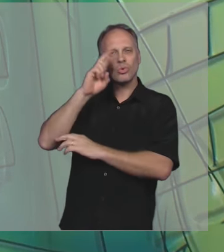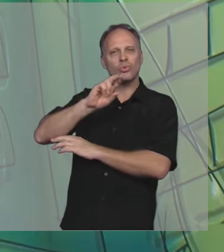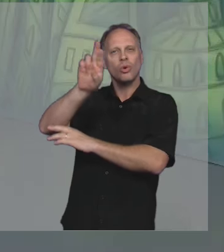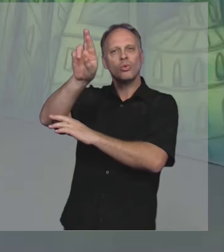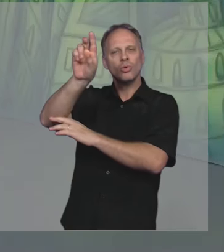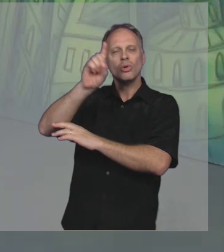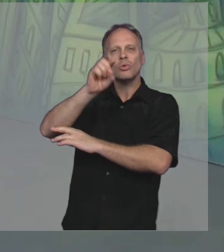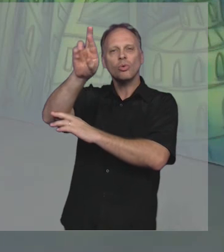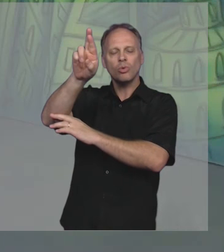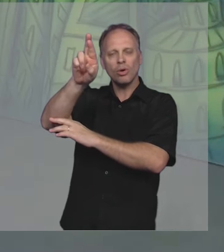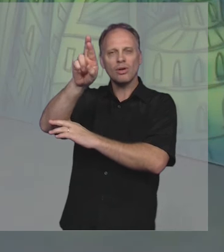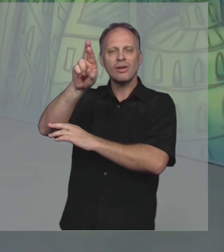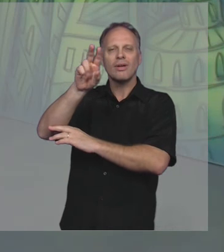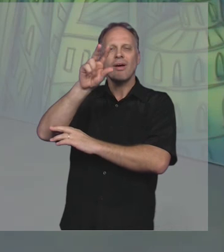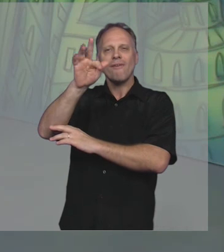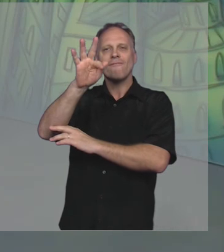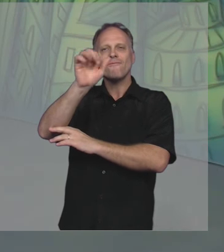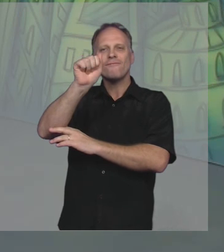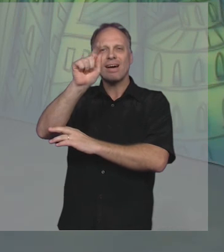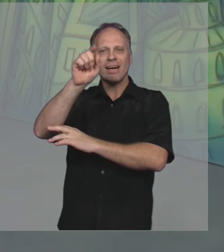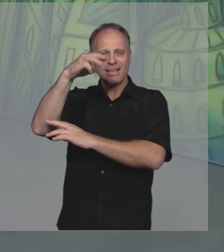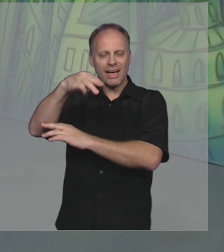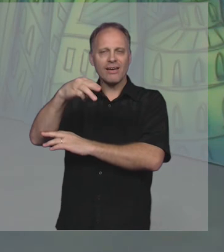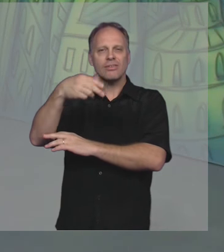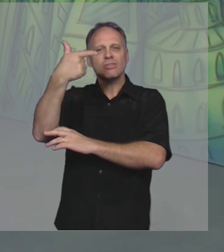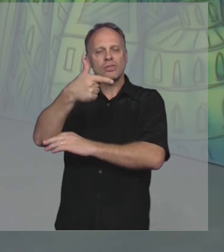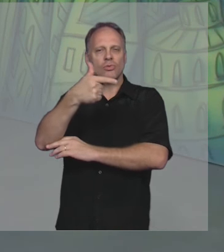Fagan, que é vice-prefeito de Novo Hamburgo,